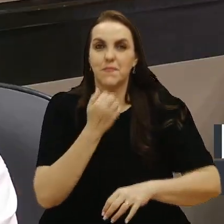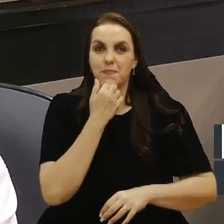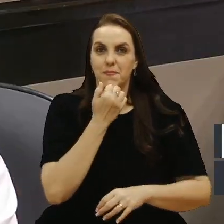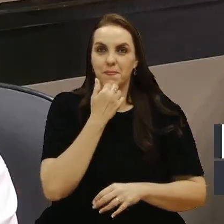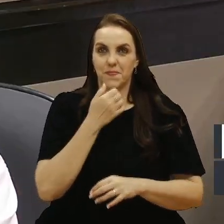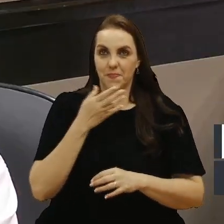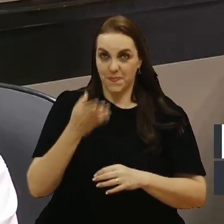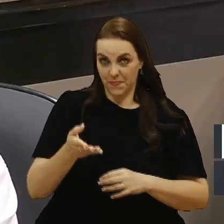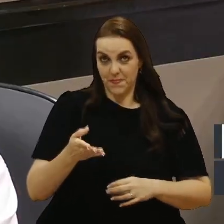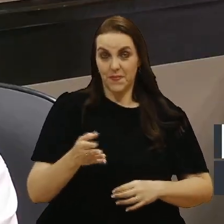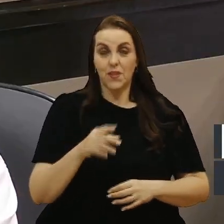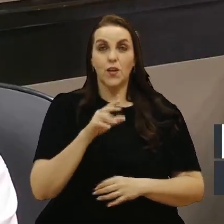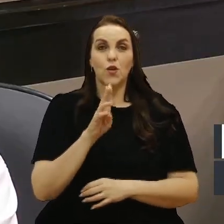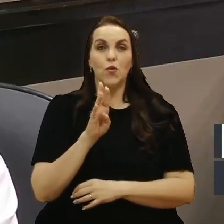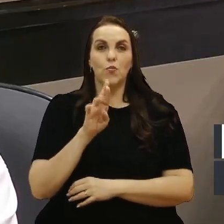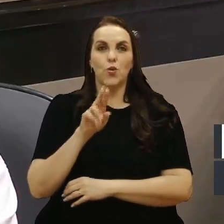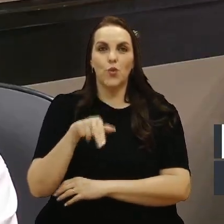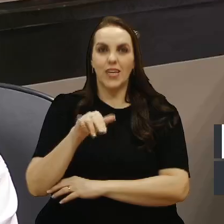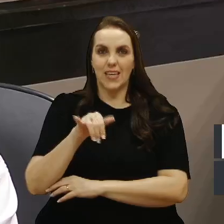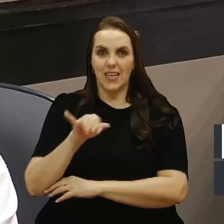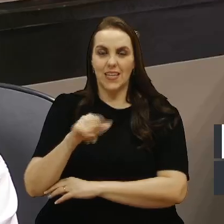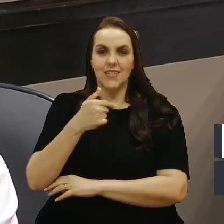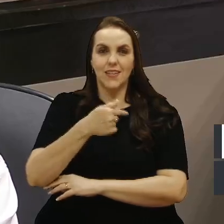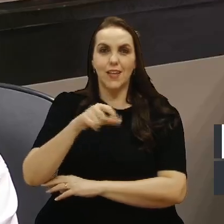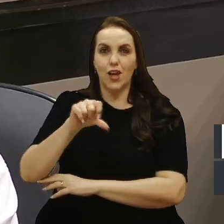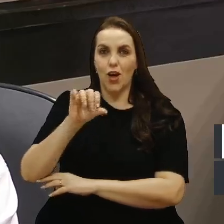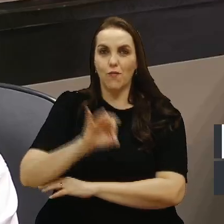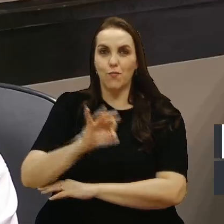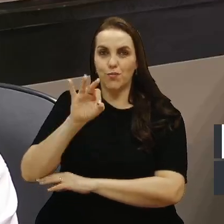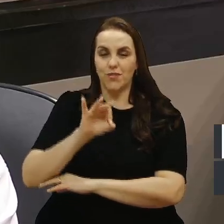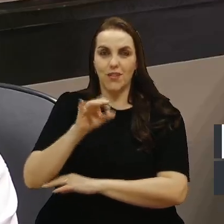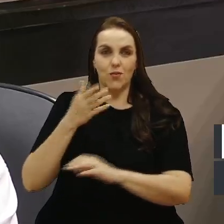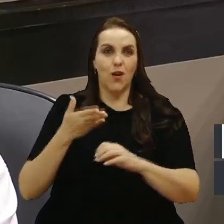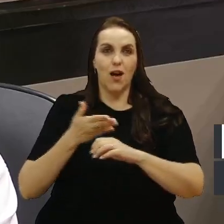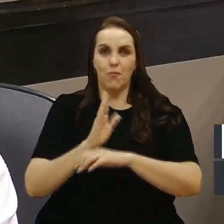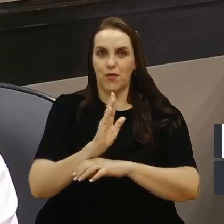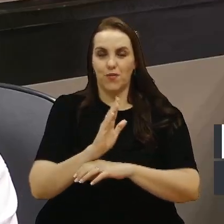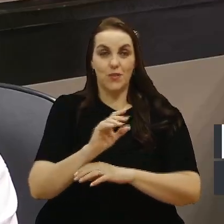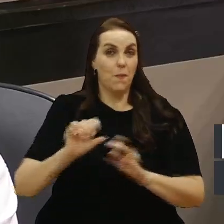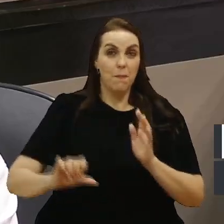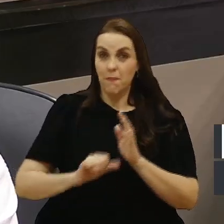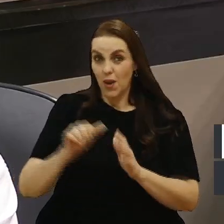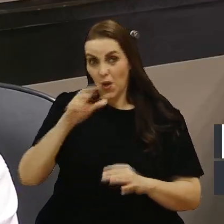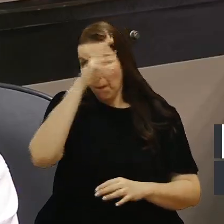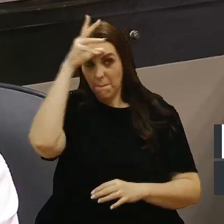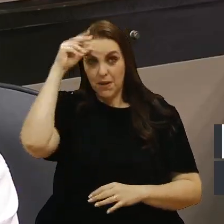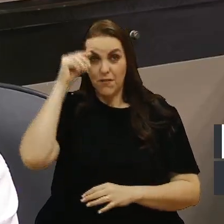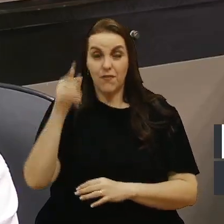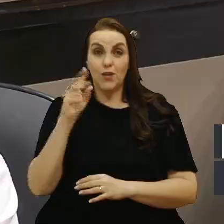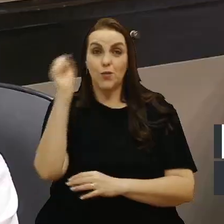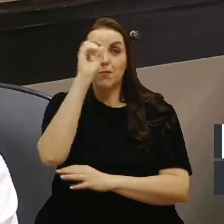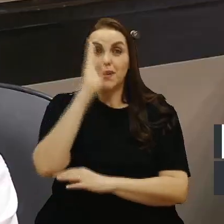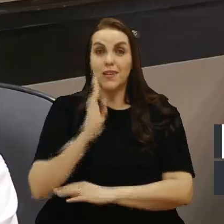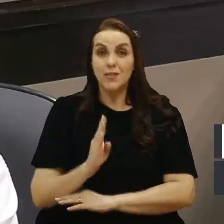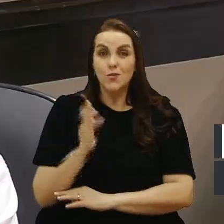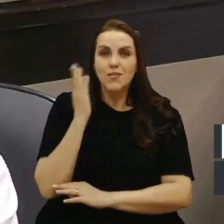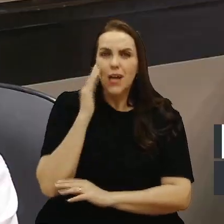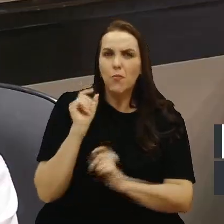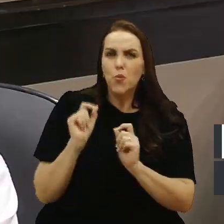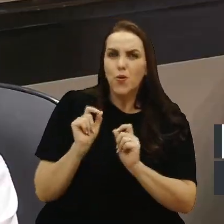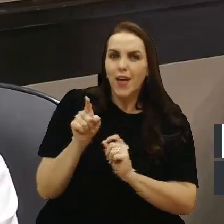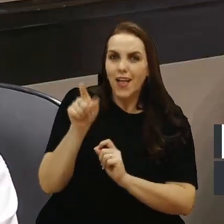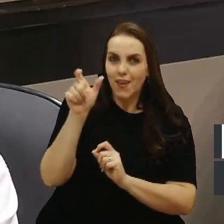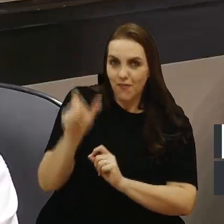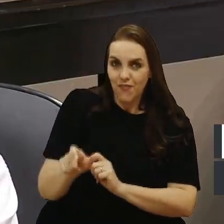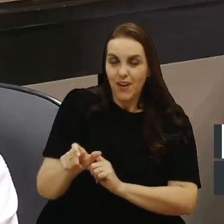com 79% de aprovação, para mim é o melhor prefeito do Brasil. Sabe o que o Abílio faz, vereador Lucas? O senhor não vai gostar porque ele é do